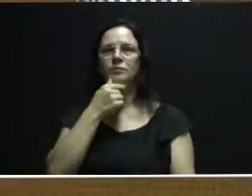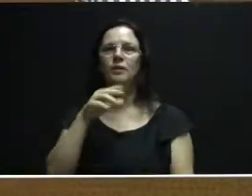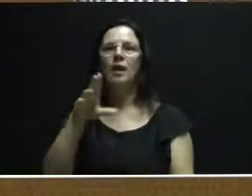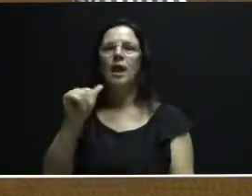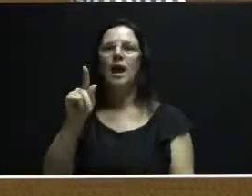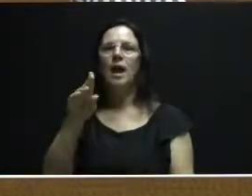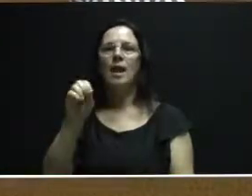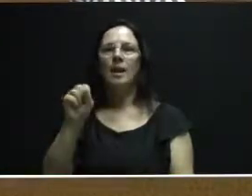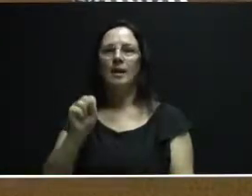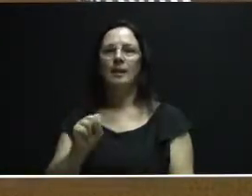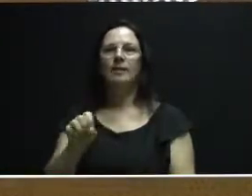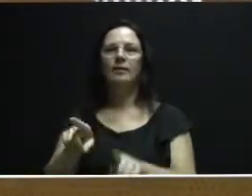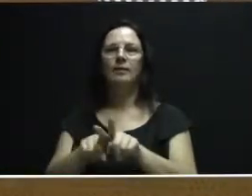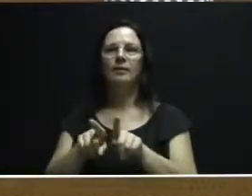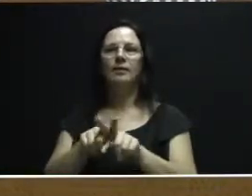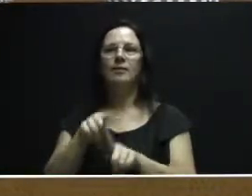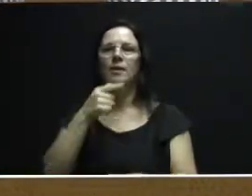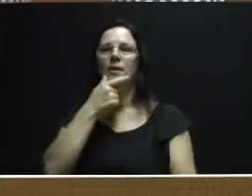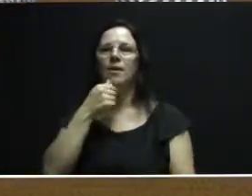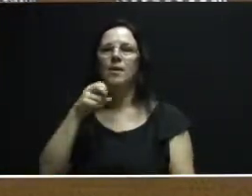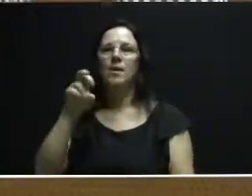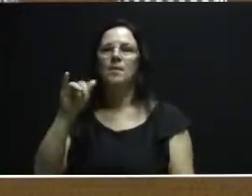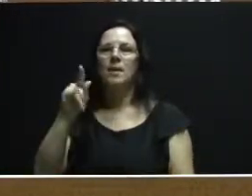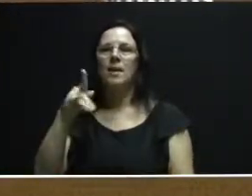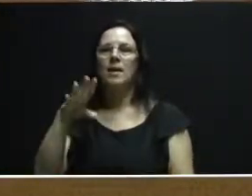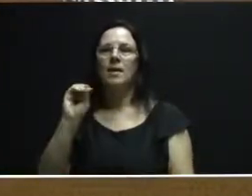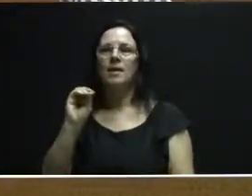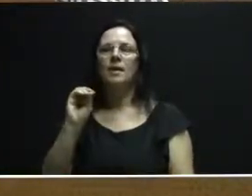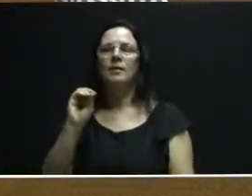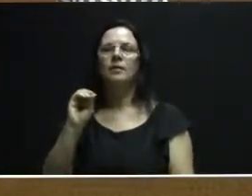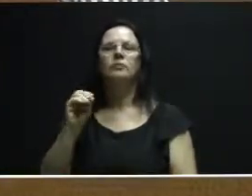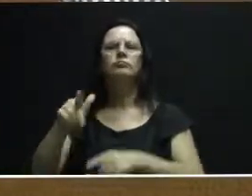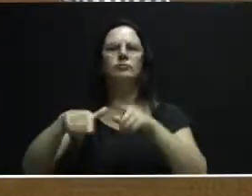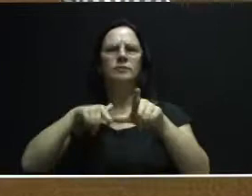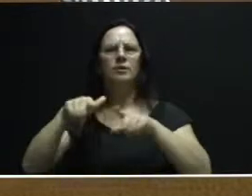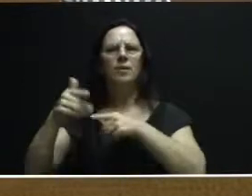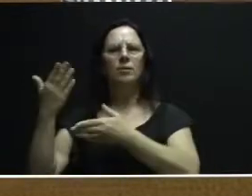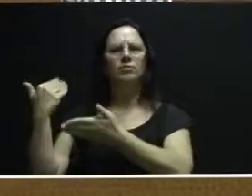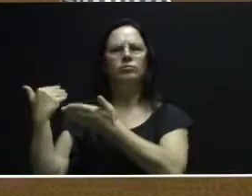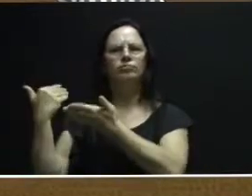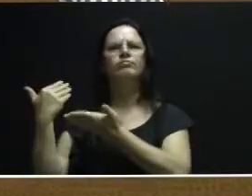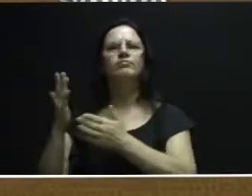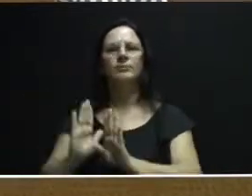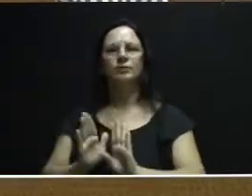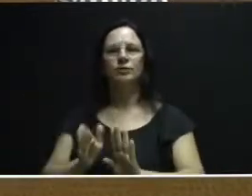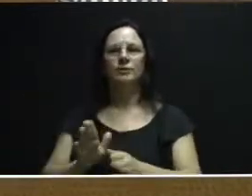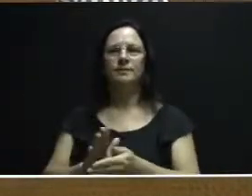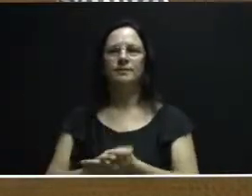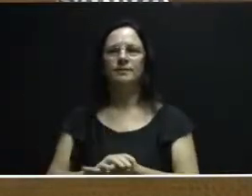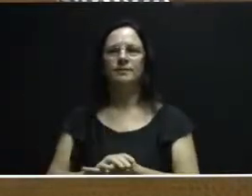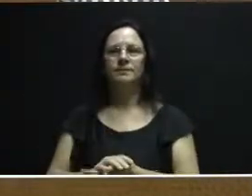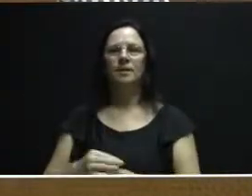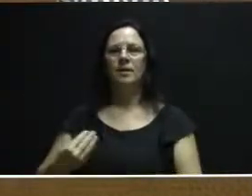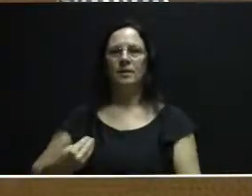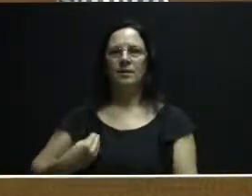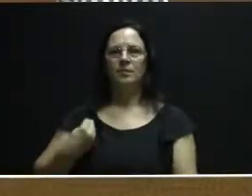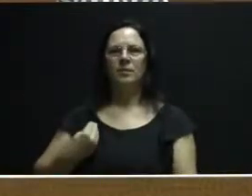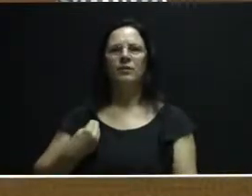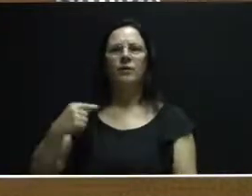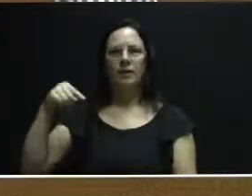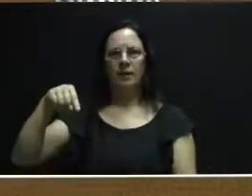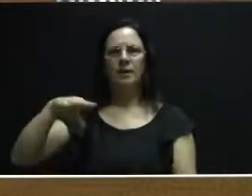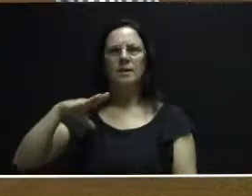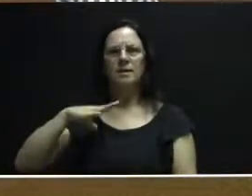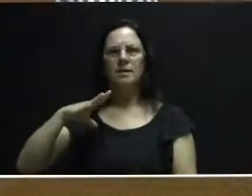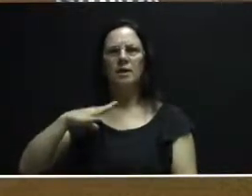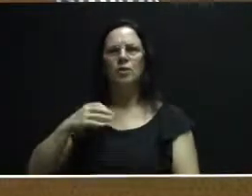Marcelo. Trabalhamos juntos até, né, Marcelo, até pouco tempo atrás. A minha vida em Cubatão